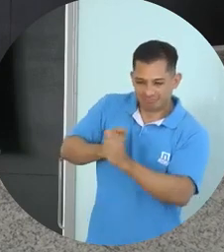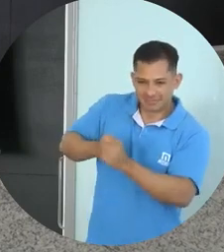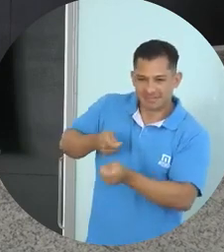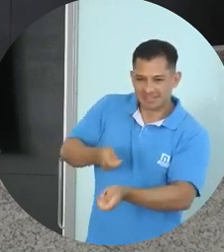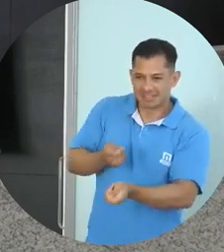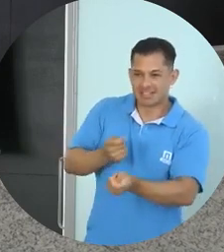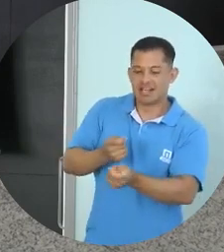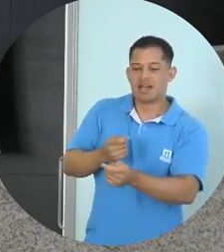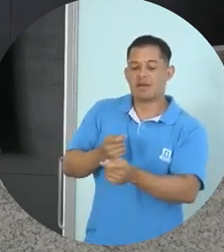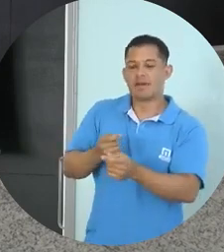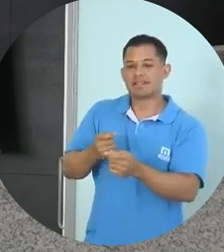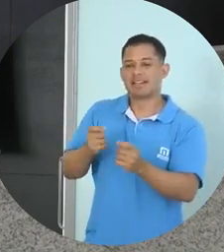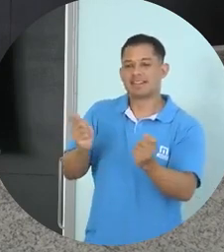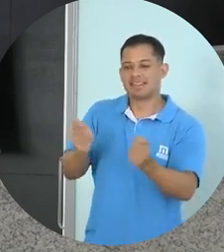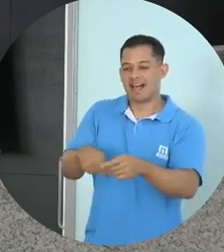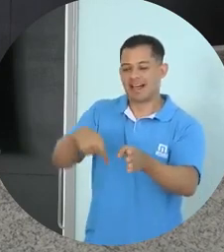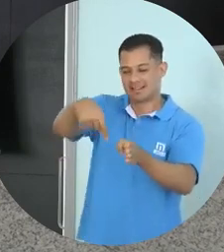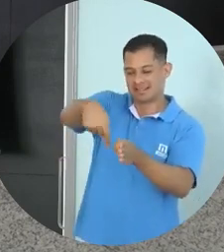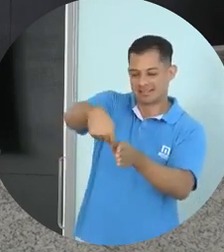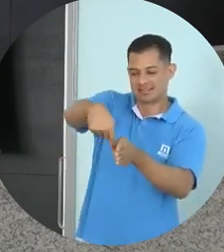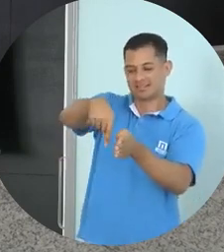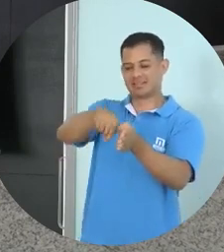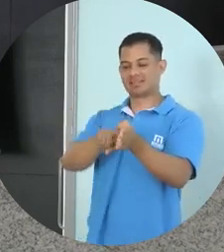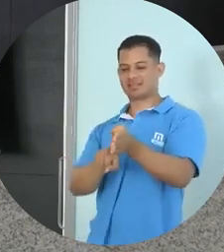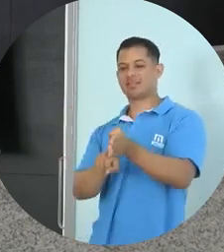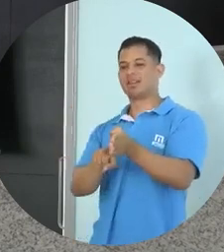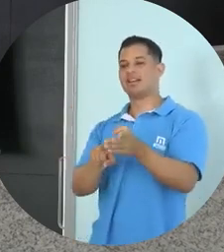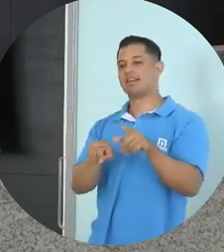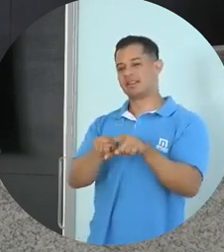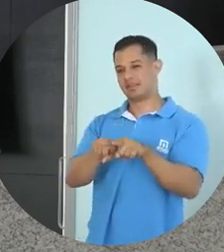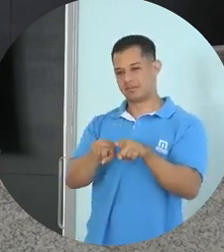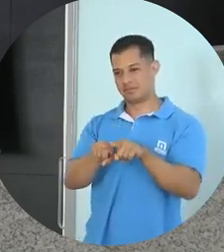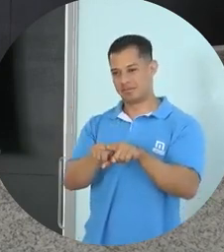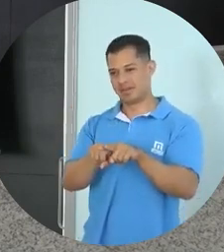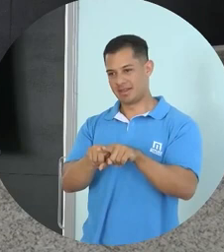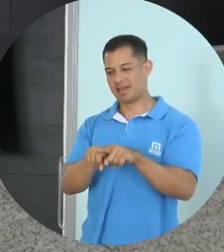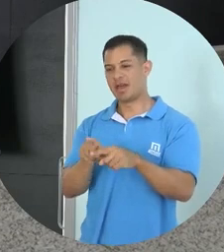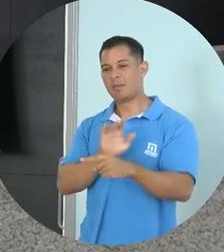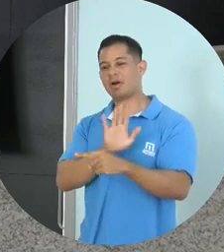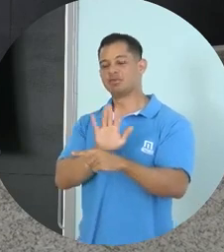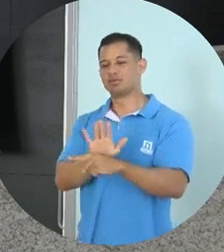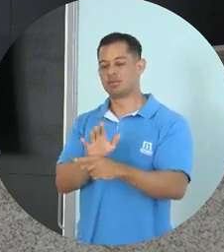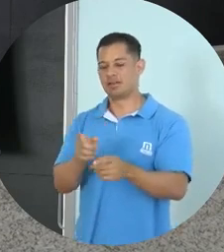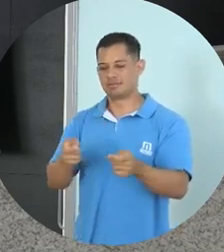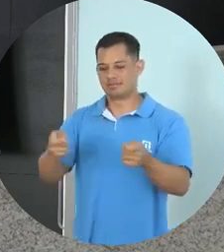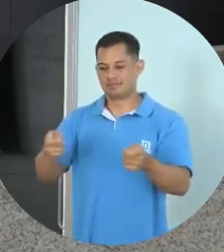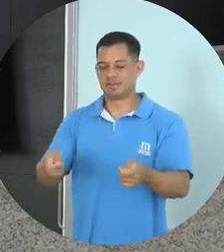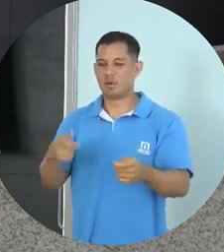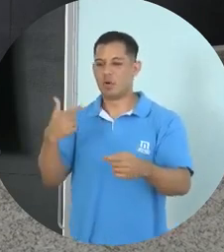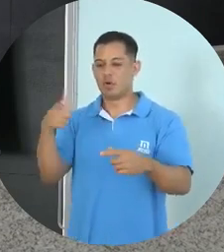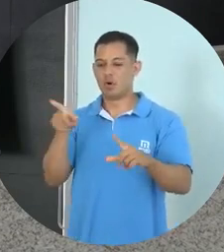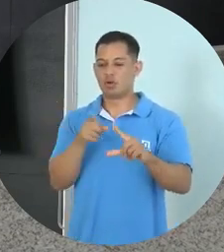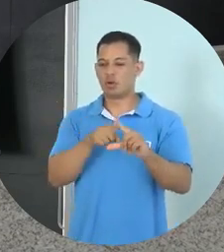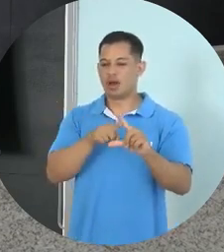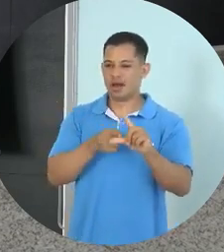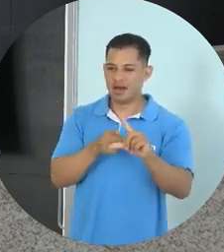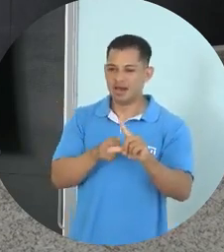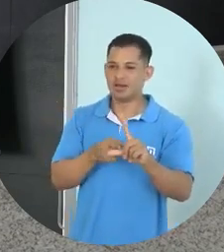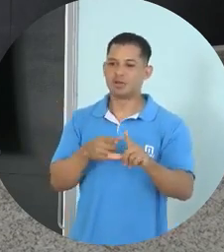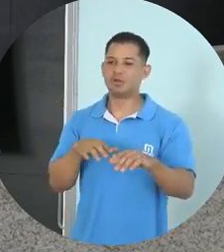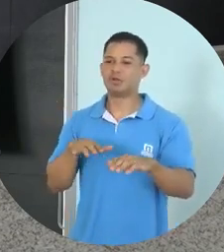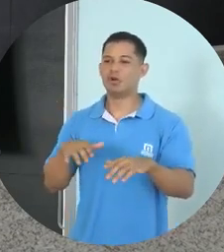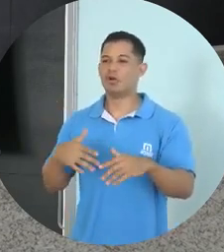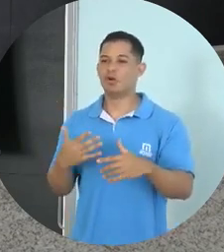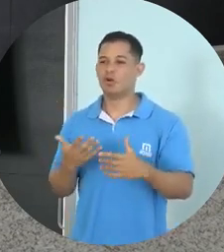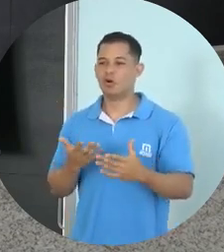ser girada horizontalmente também na cravação, para a gente formar cavaletes em outros ângulos, ou especificamente para